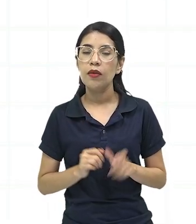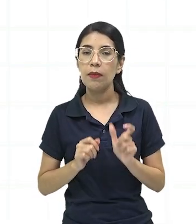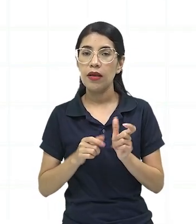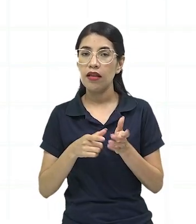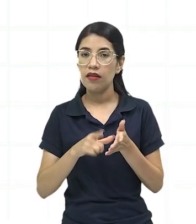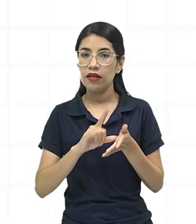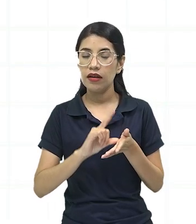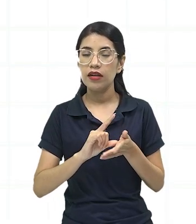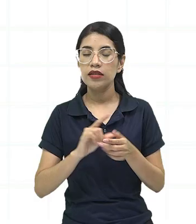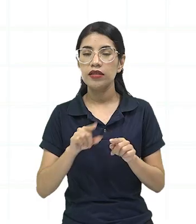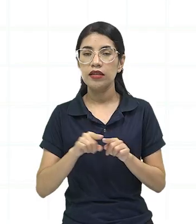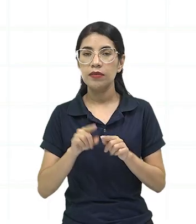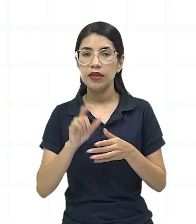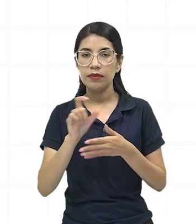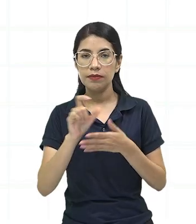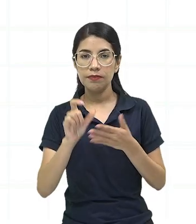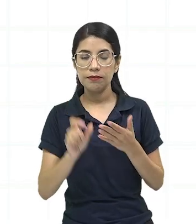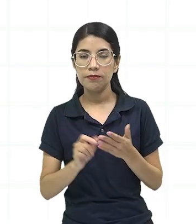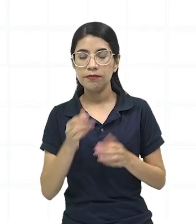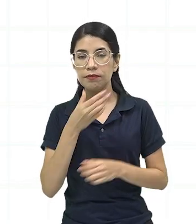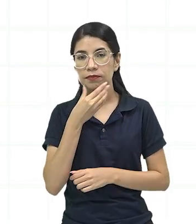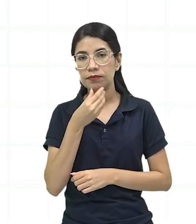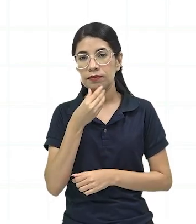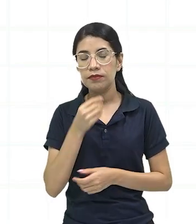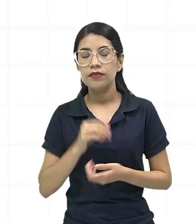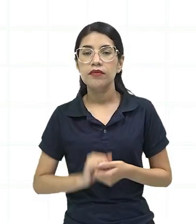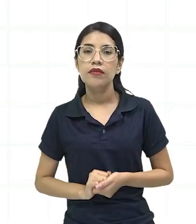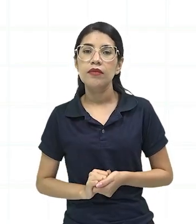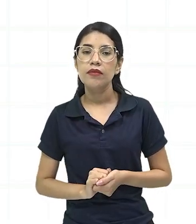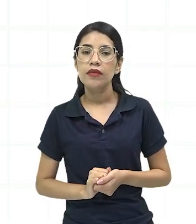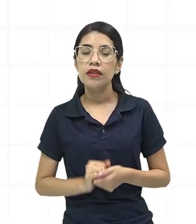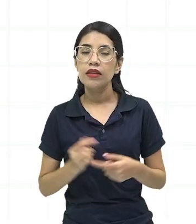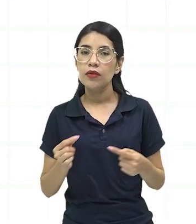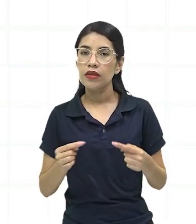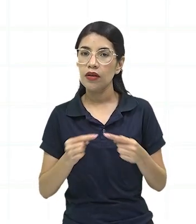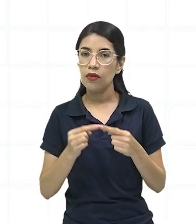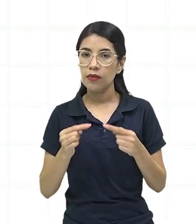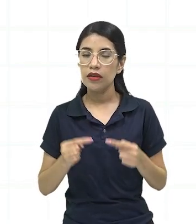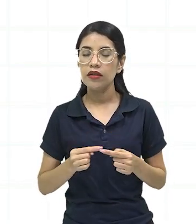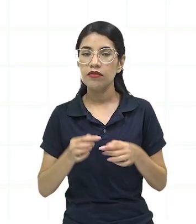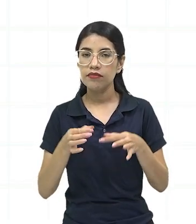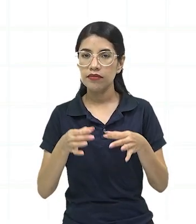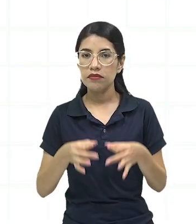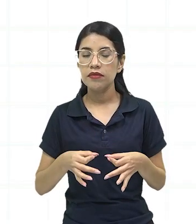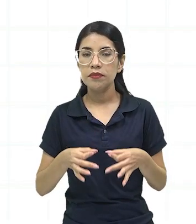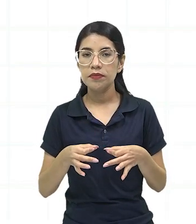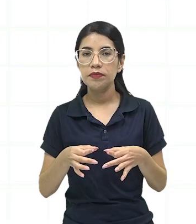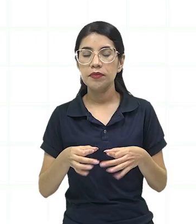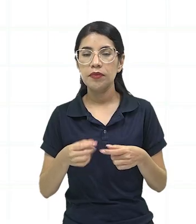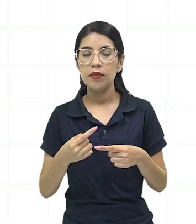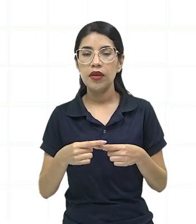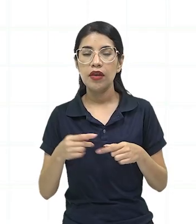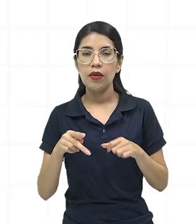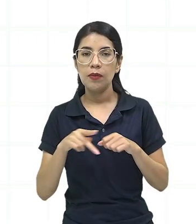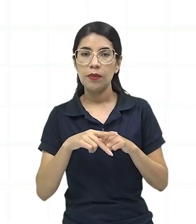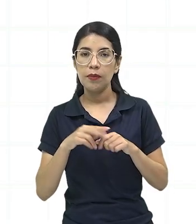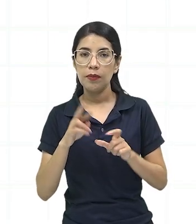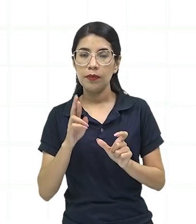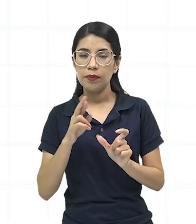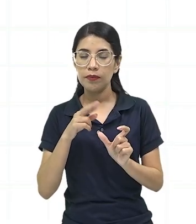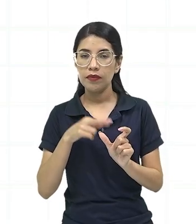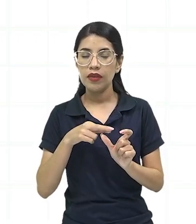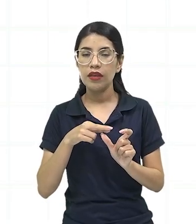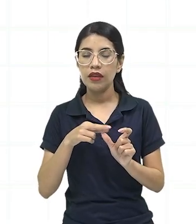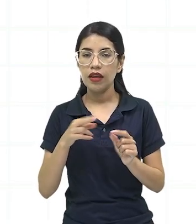antecedente está no plural no masculino. Então, aqui eu posso dizer que está ok, porque o nosso pronome relativo